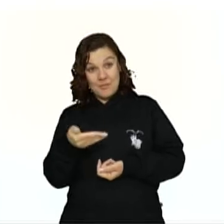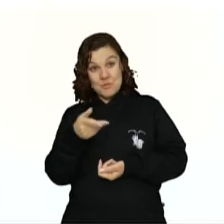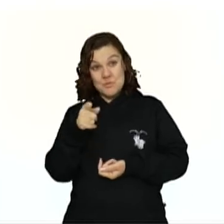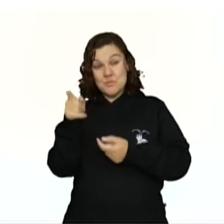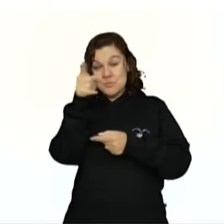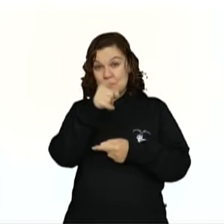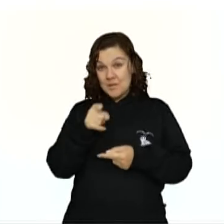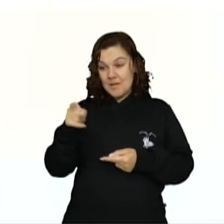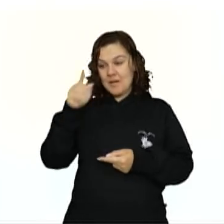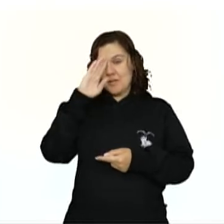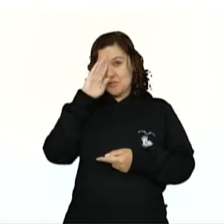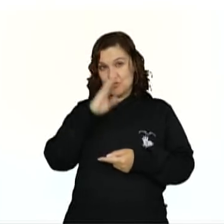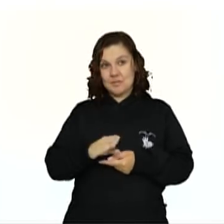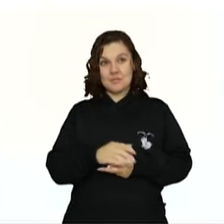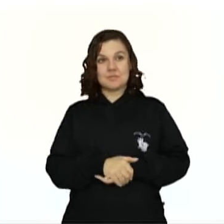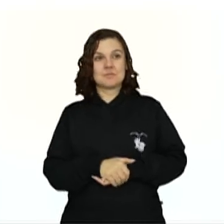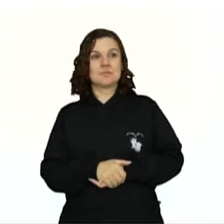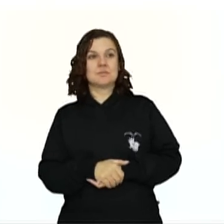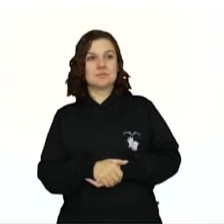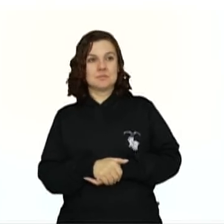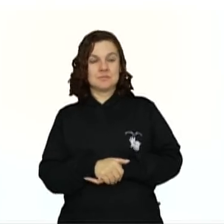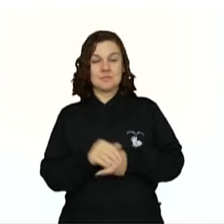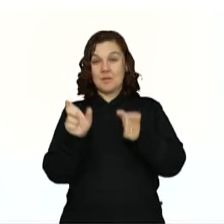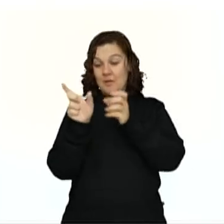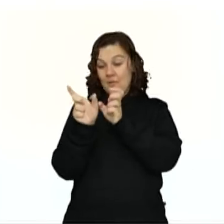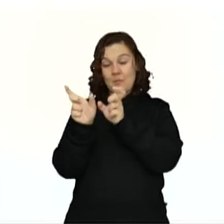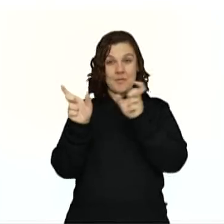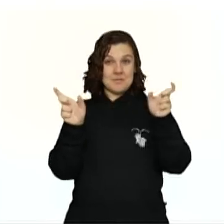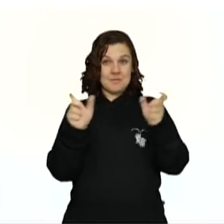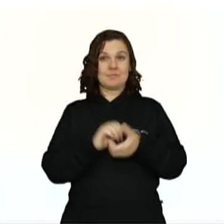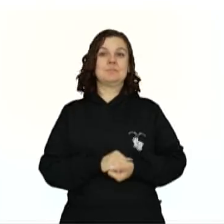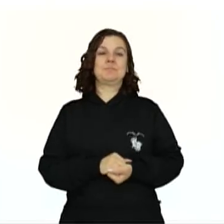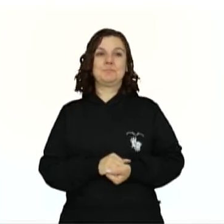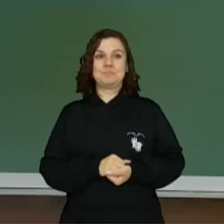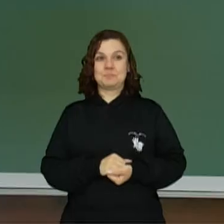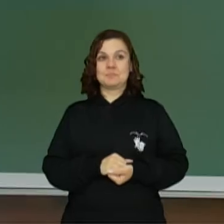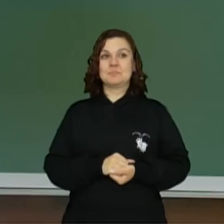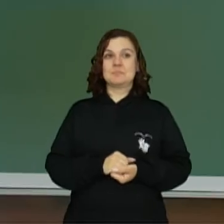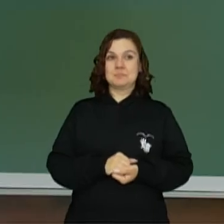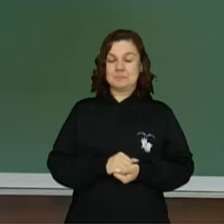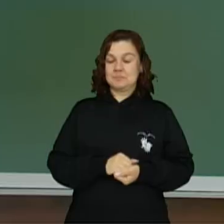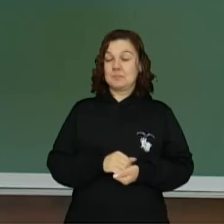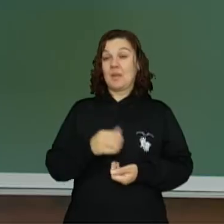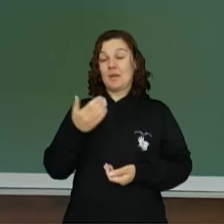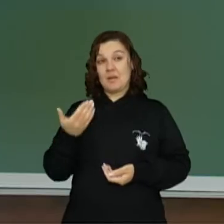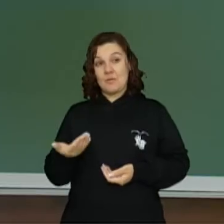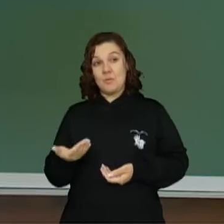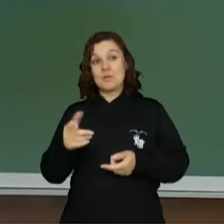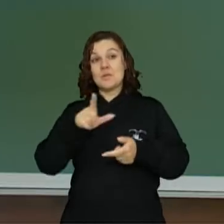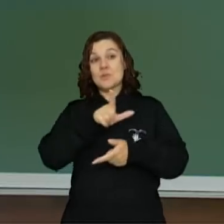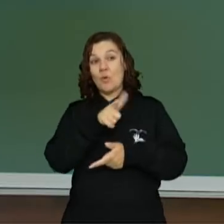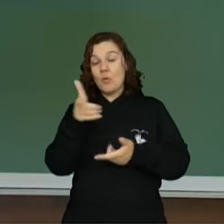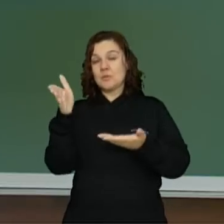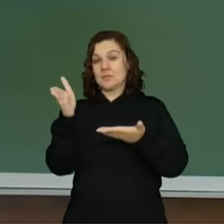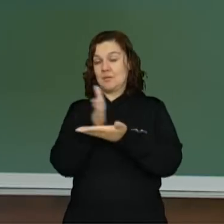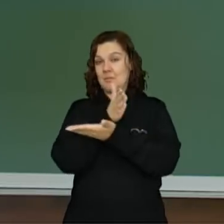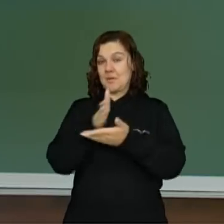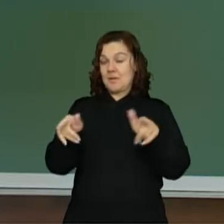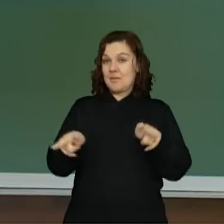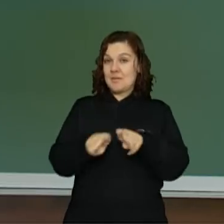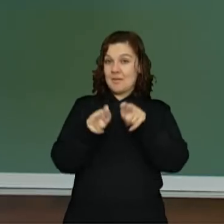objeto direto, tudo o restante da oração ali, depois do verbo. As outras